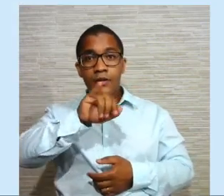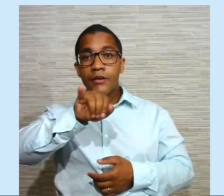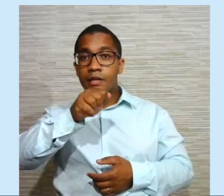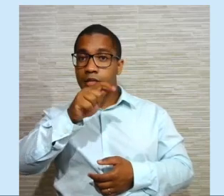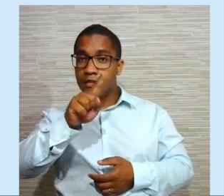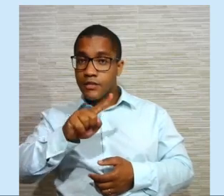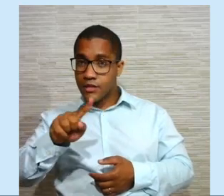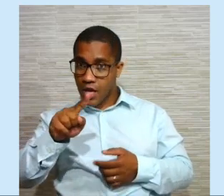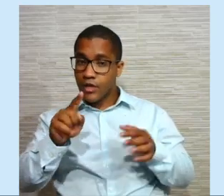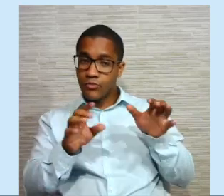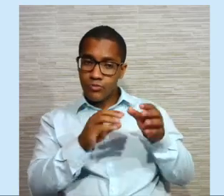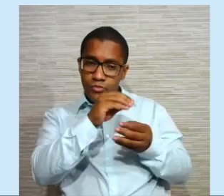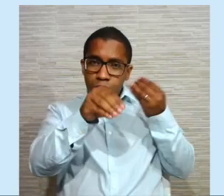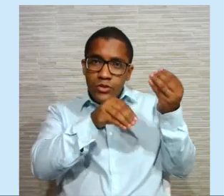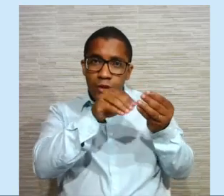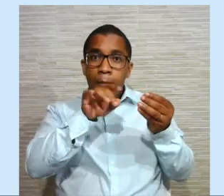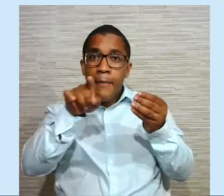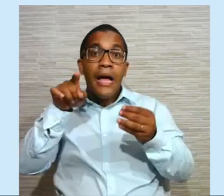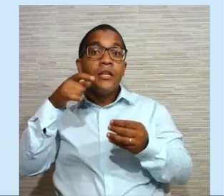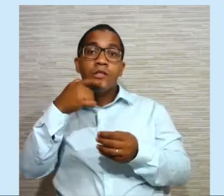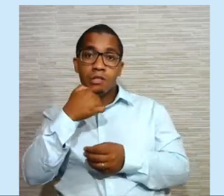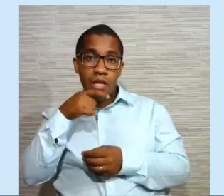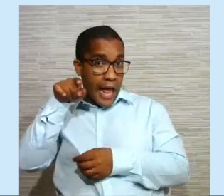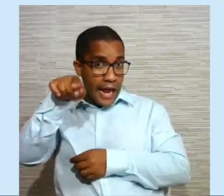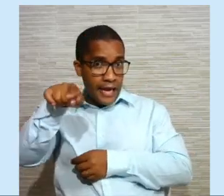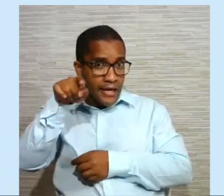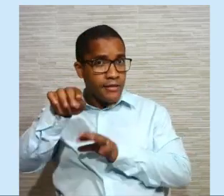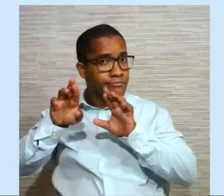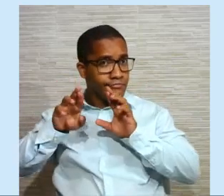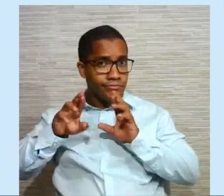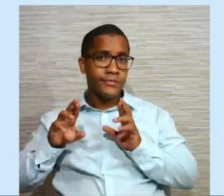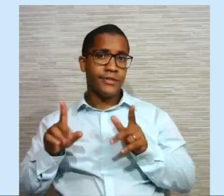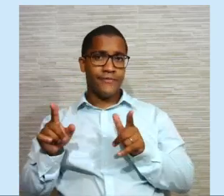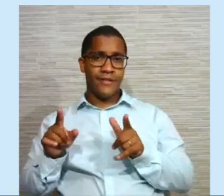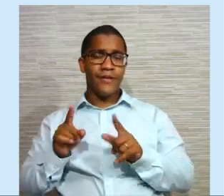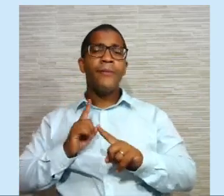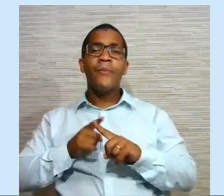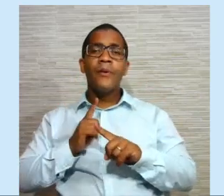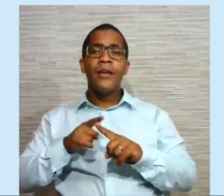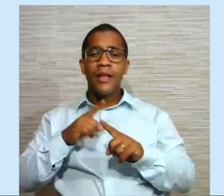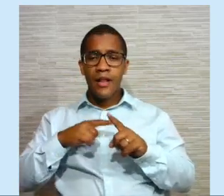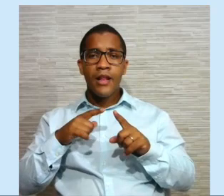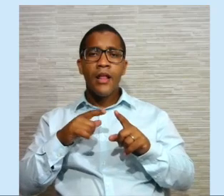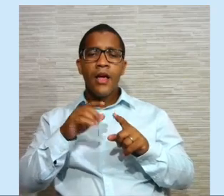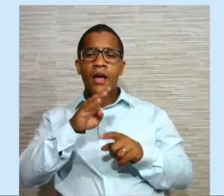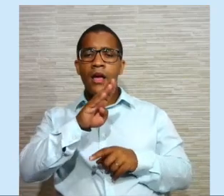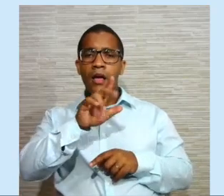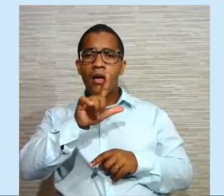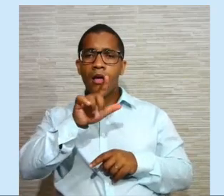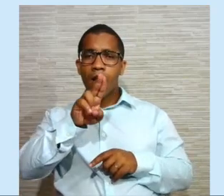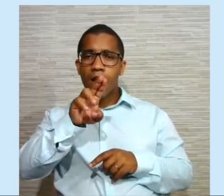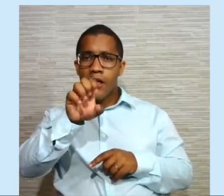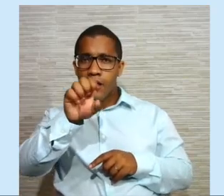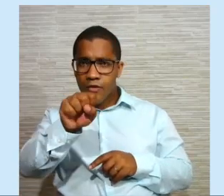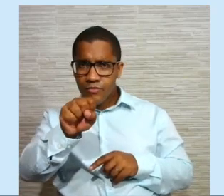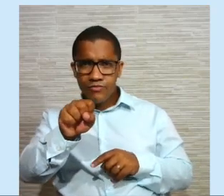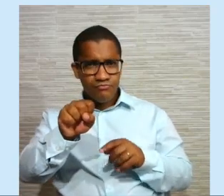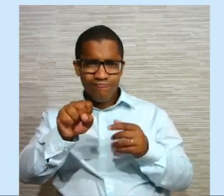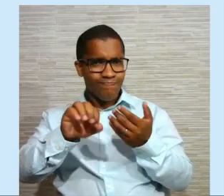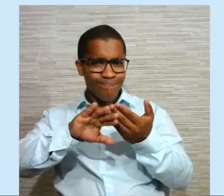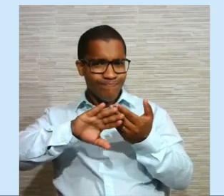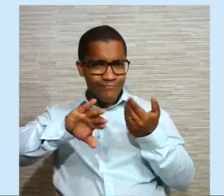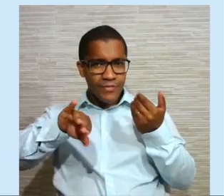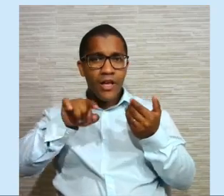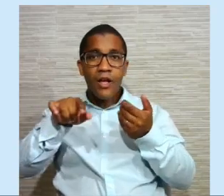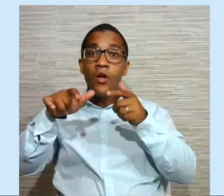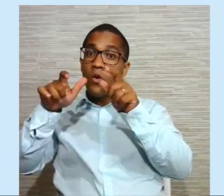na Inglaterra, né, em terras inglesas, ele começou a se distanciar, né, um pouquinho do blues e se influenciar por referências locais,